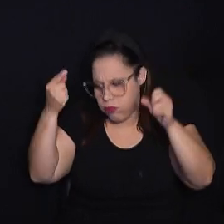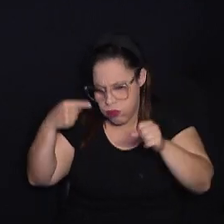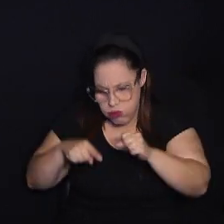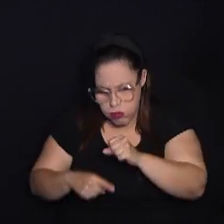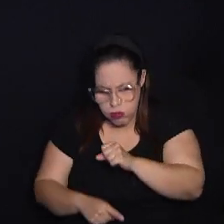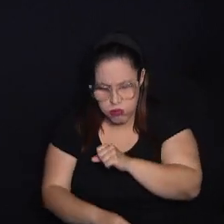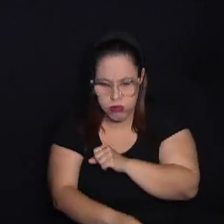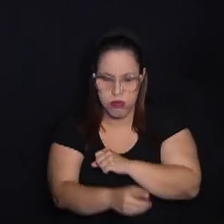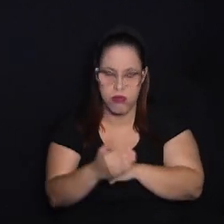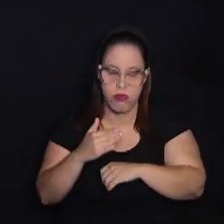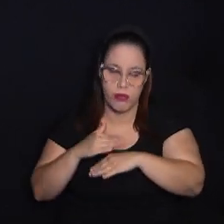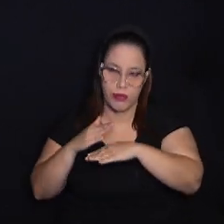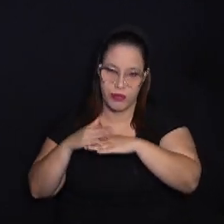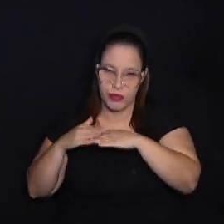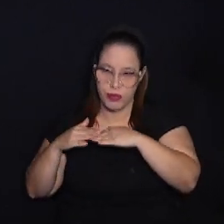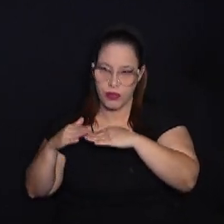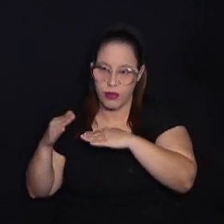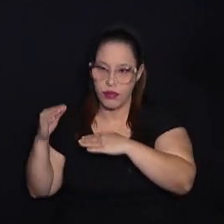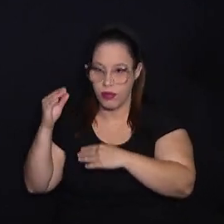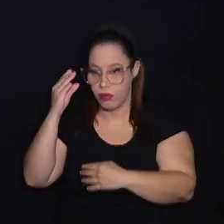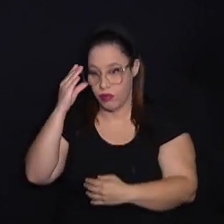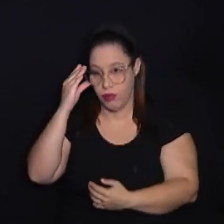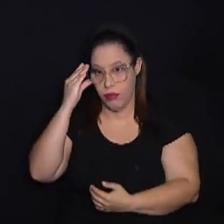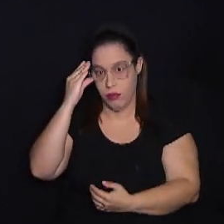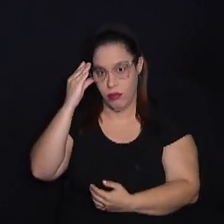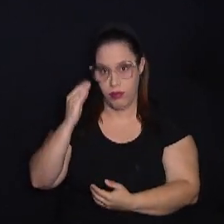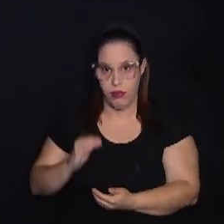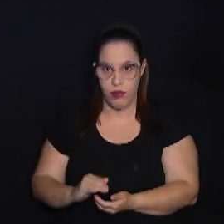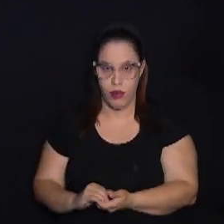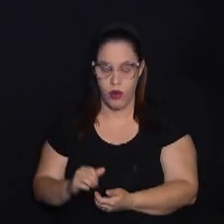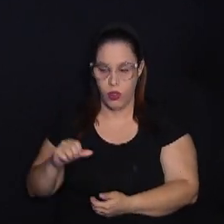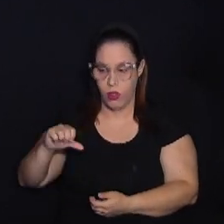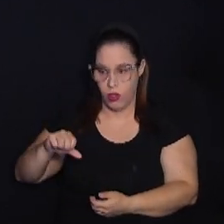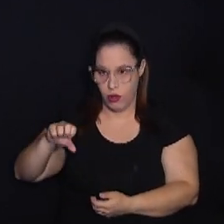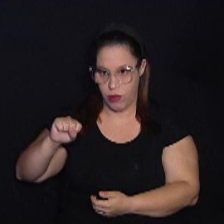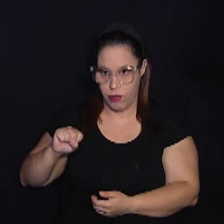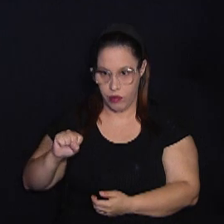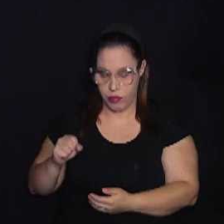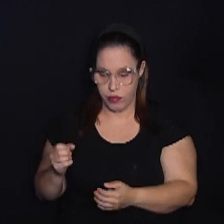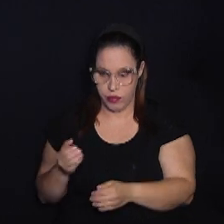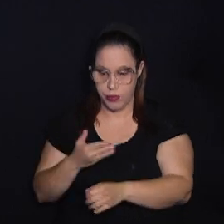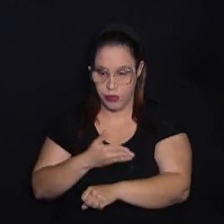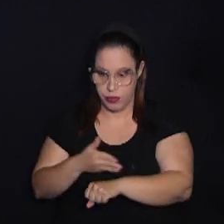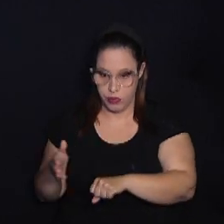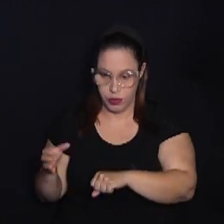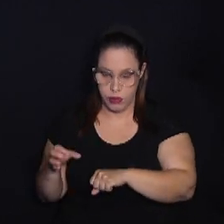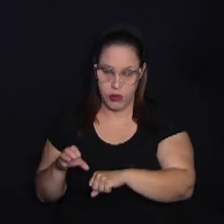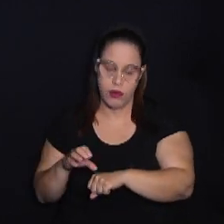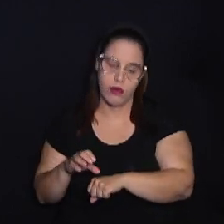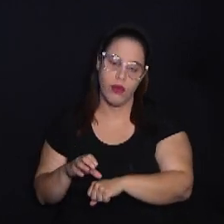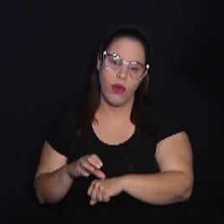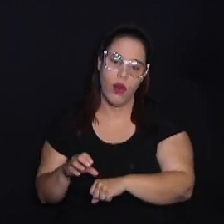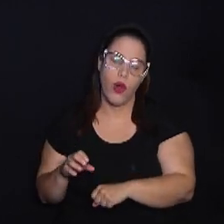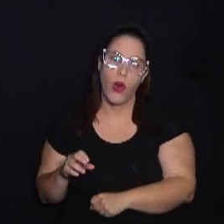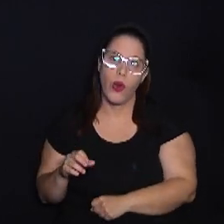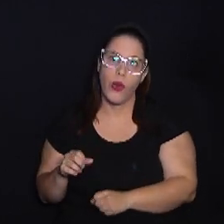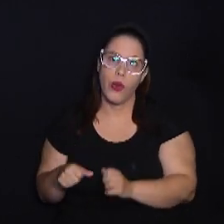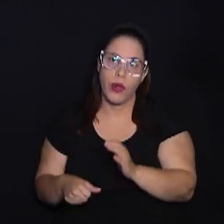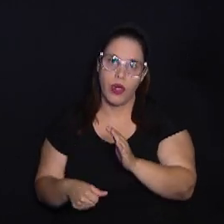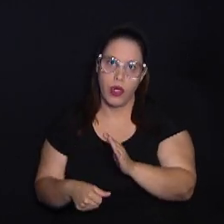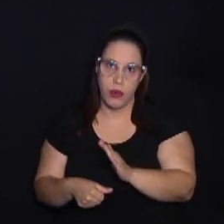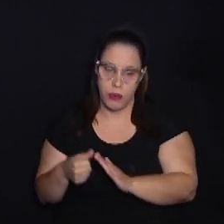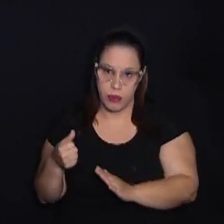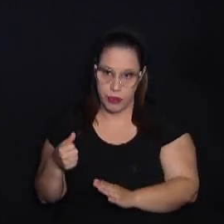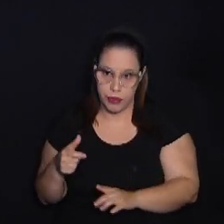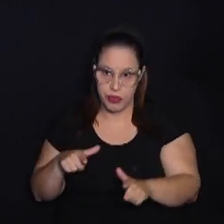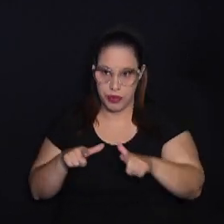na sua atividade profissional. Em 98, iniciou seu próprio escritório de contabilidade, que